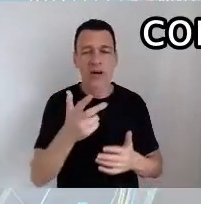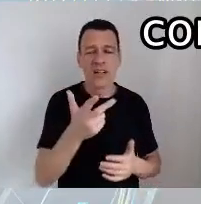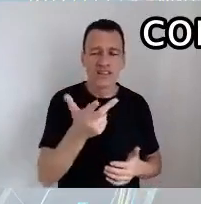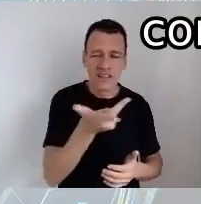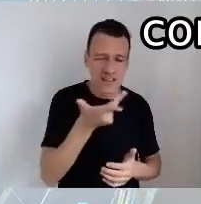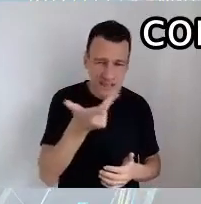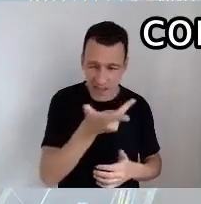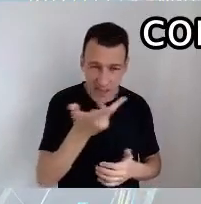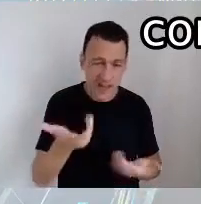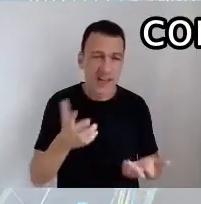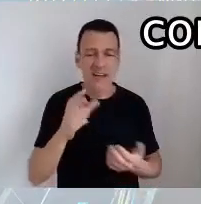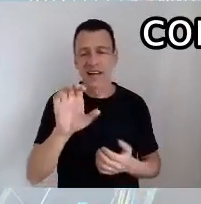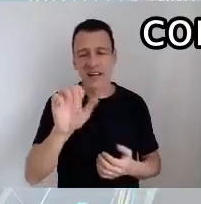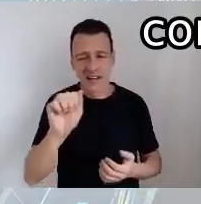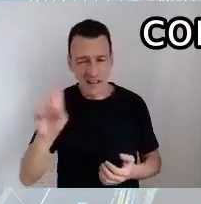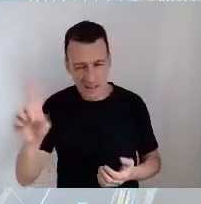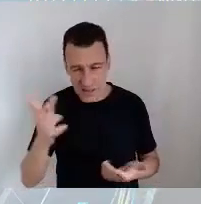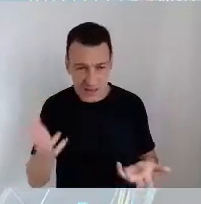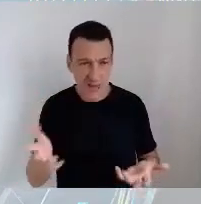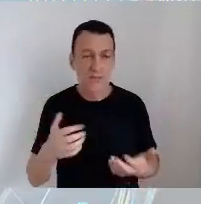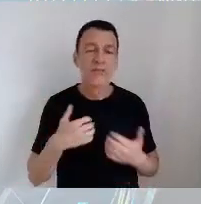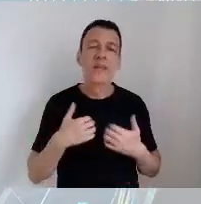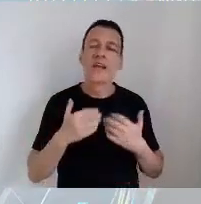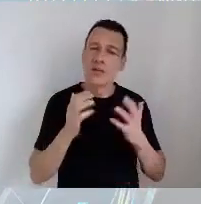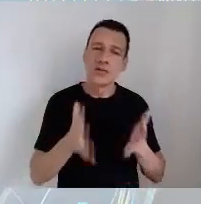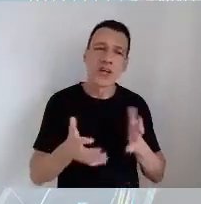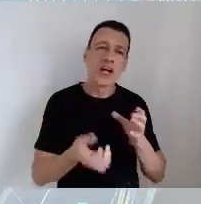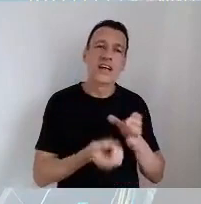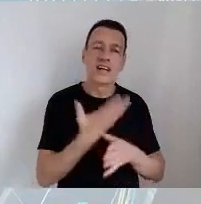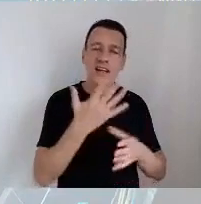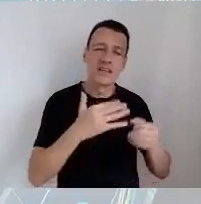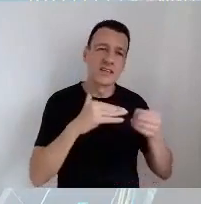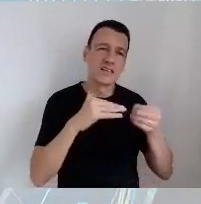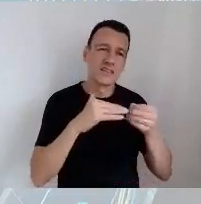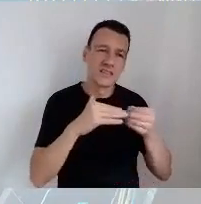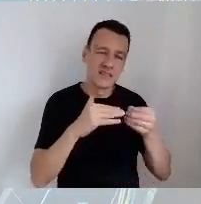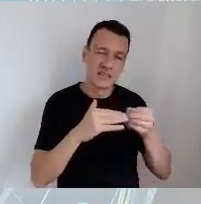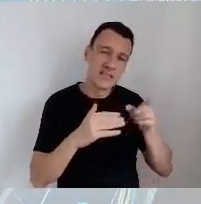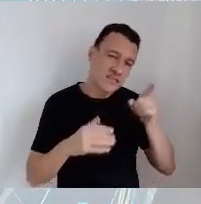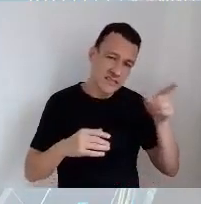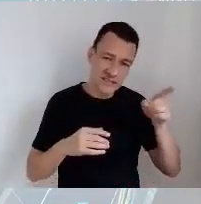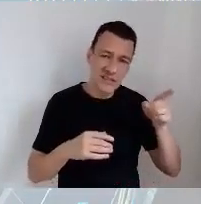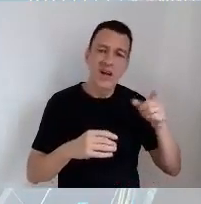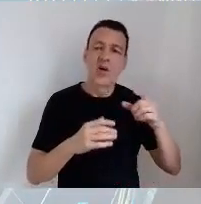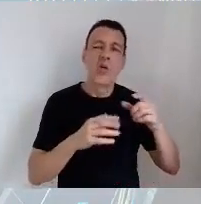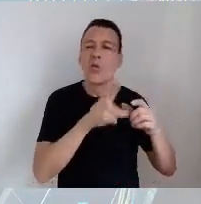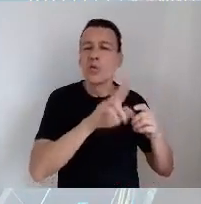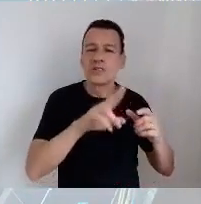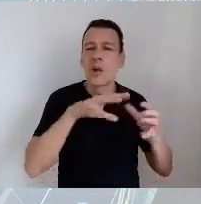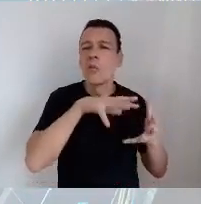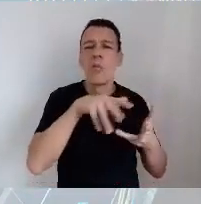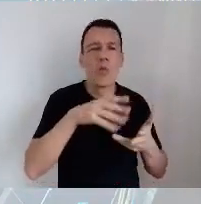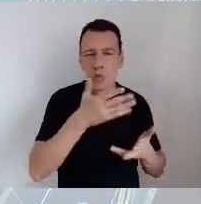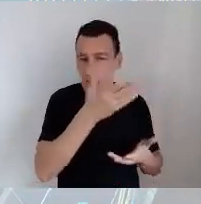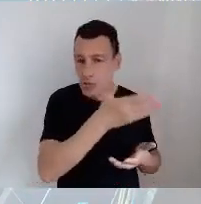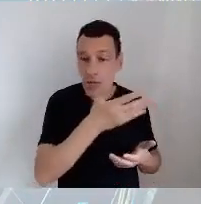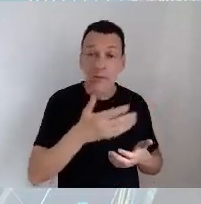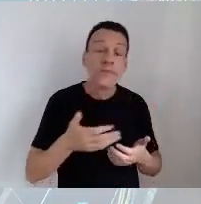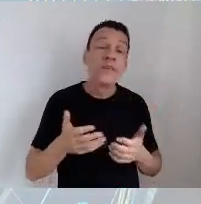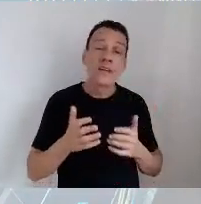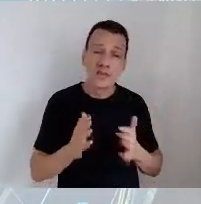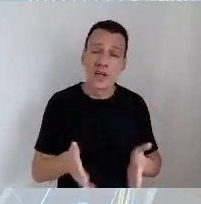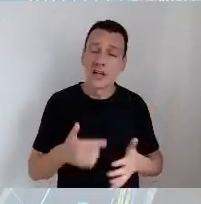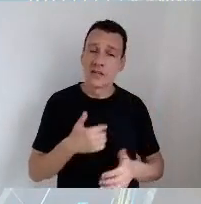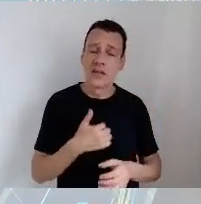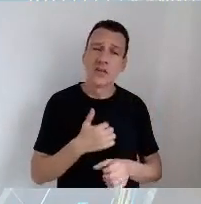contribuir com o desenvolvimento de um banco de dados no Cico eh de também utilização Mundial eh e vem atuando já há alguns anos em